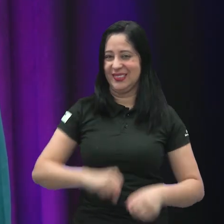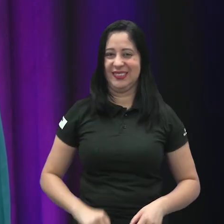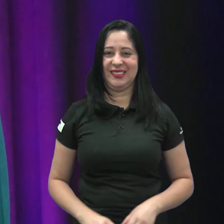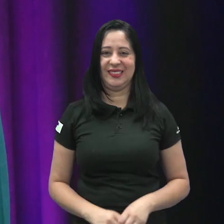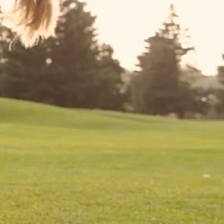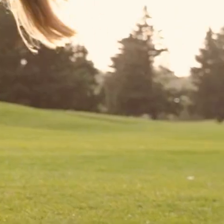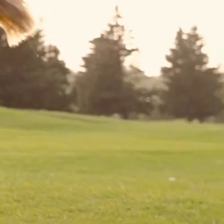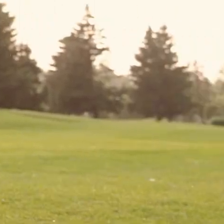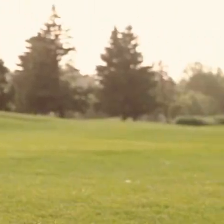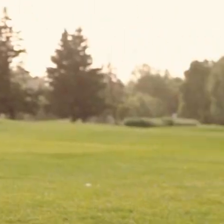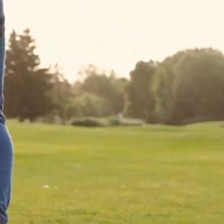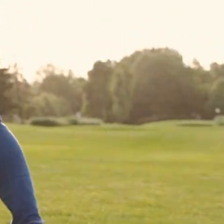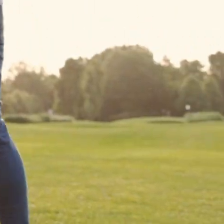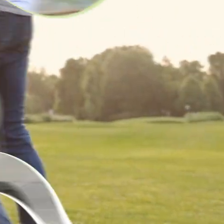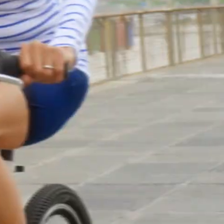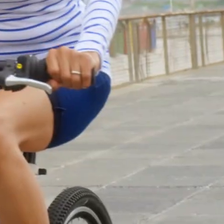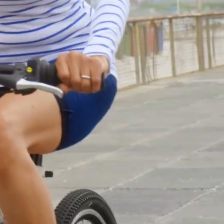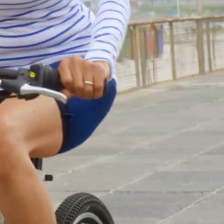já.